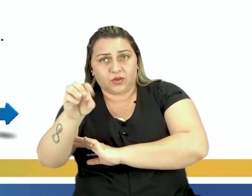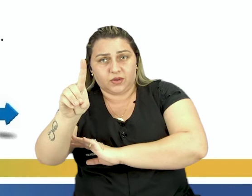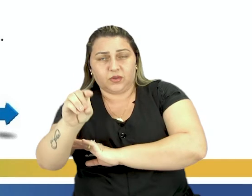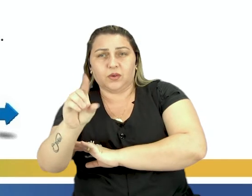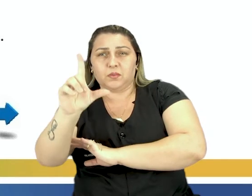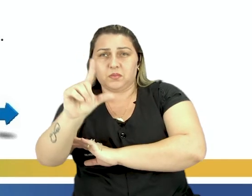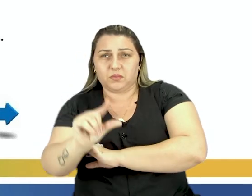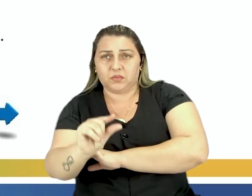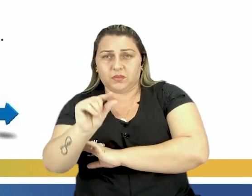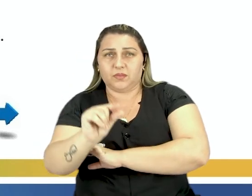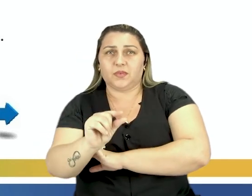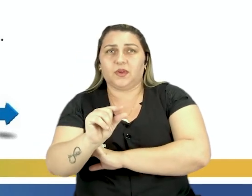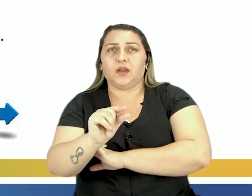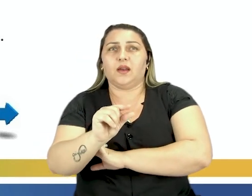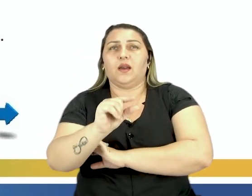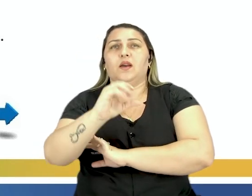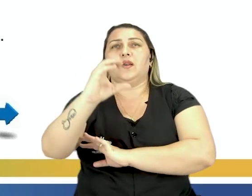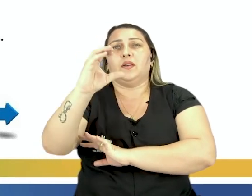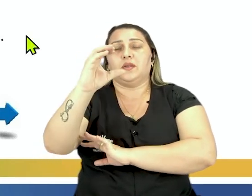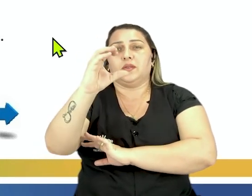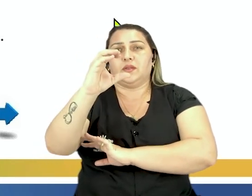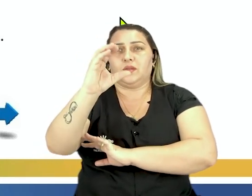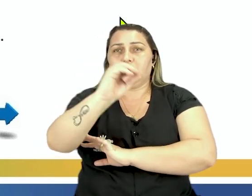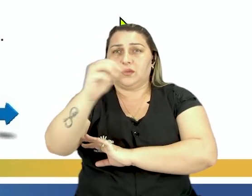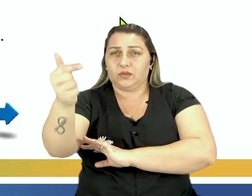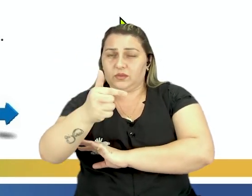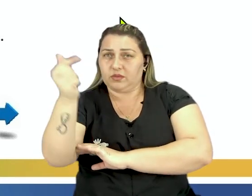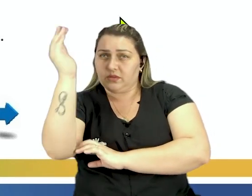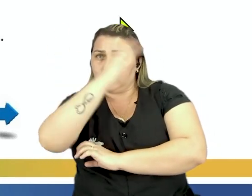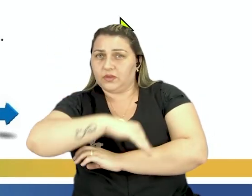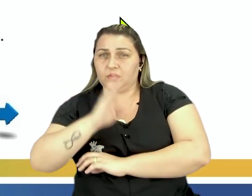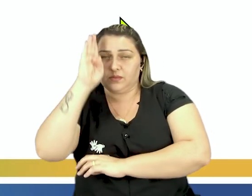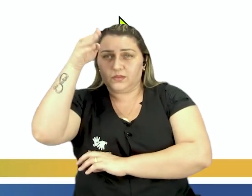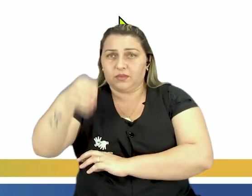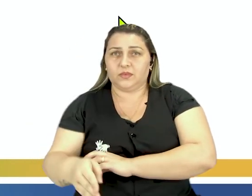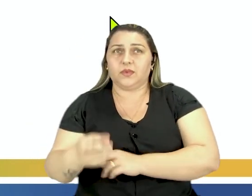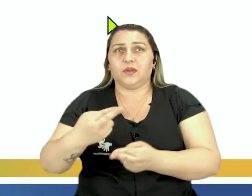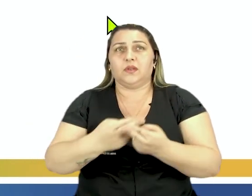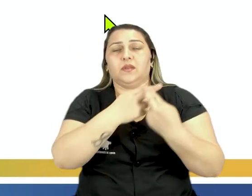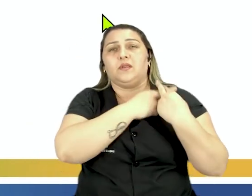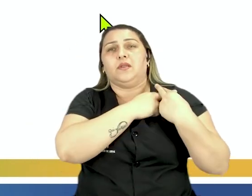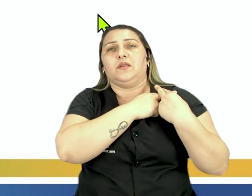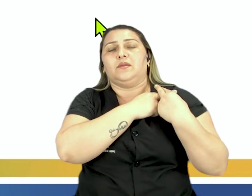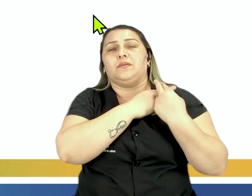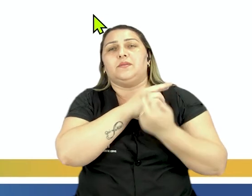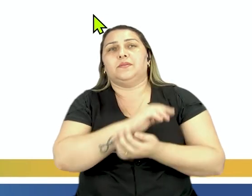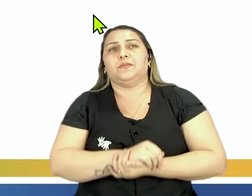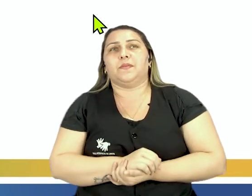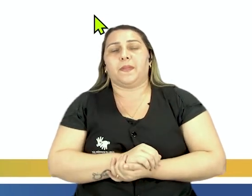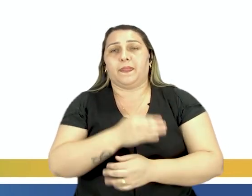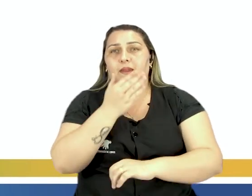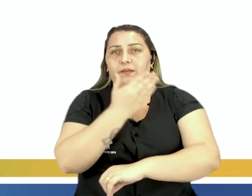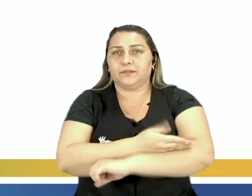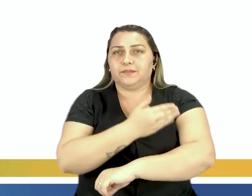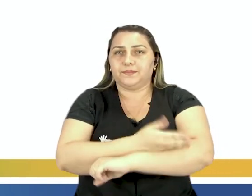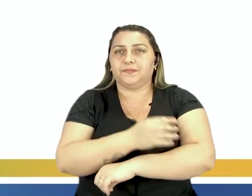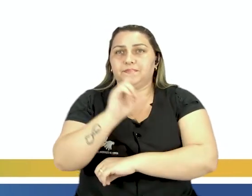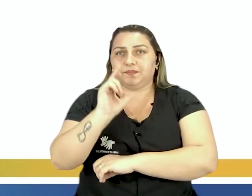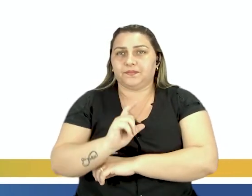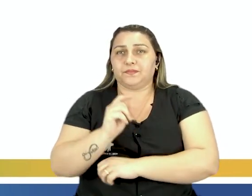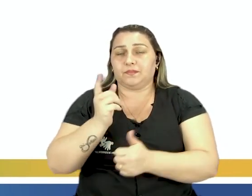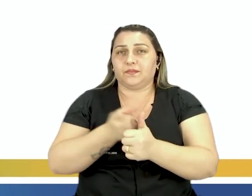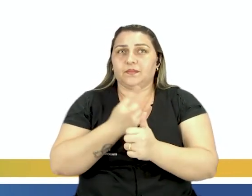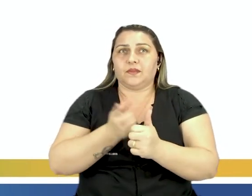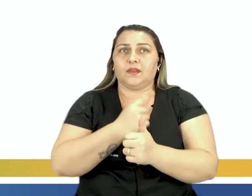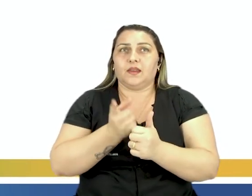pequenas concentrações. O gás carbônico é o principal responsável pelo efeito estufa. E nós vamos exercitar um pouco. Na